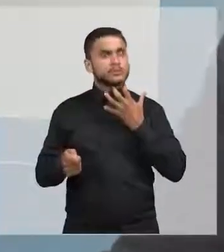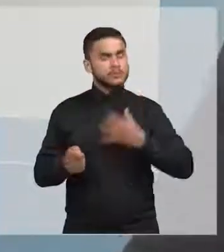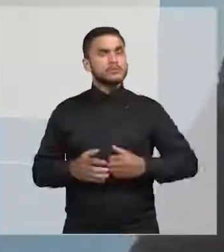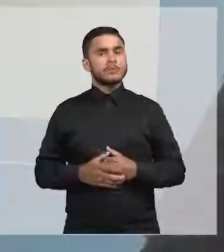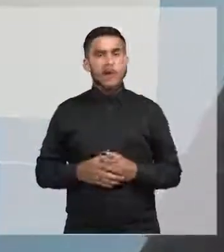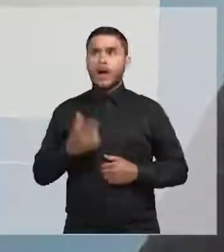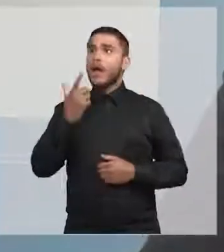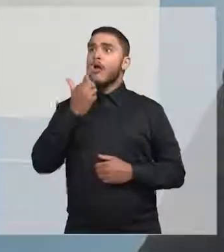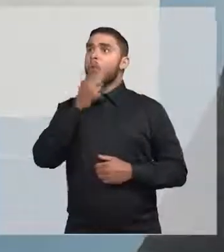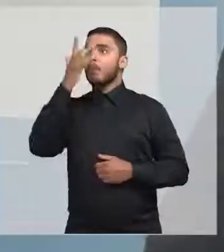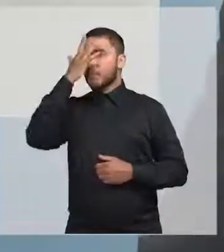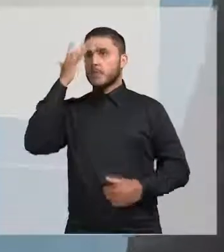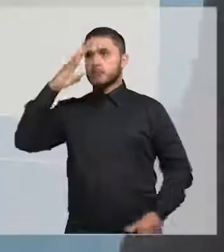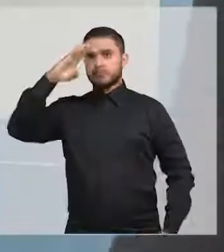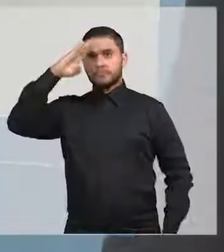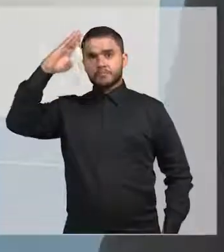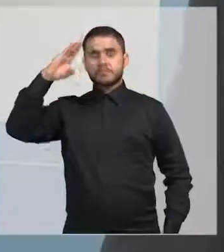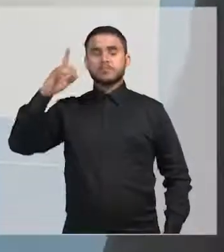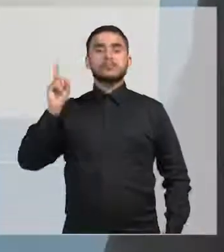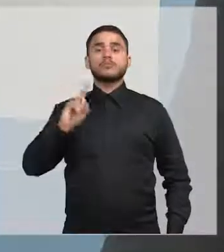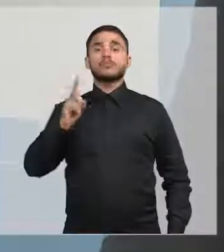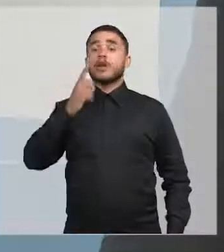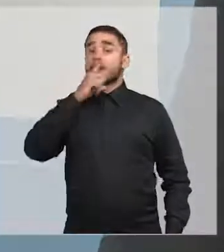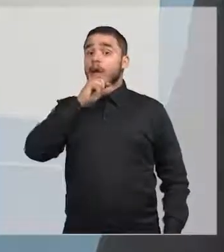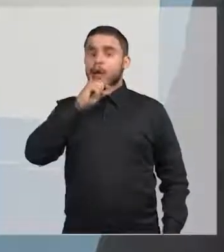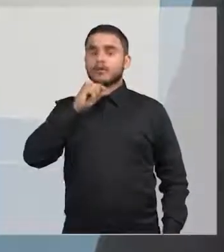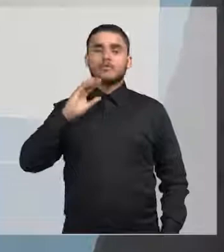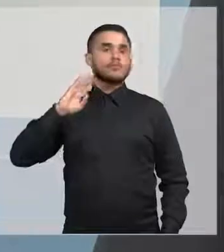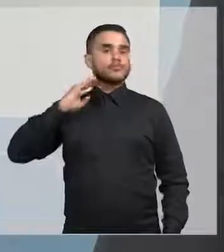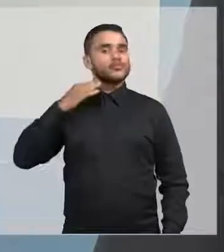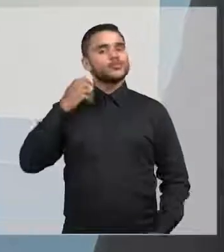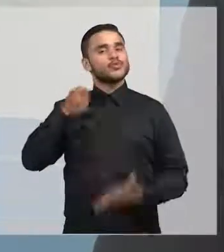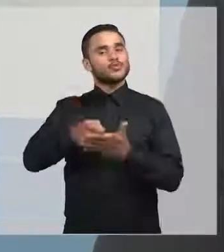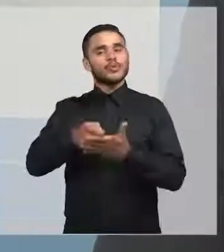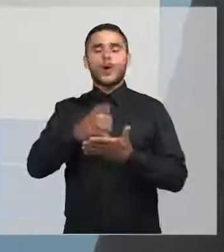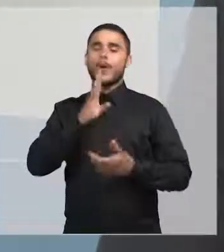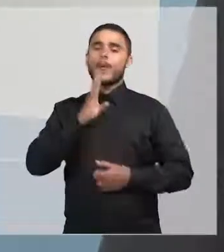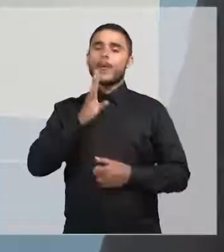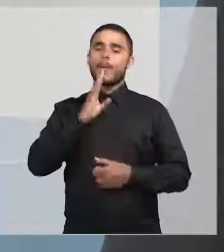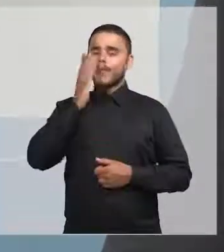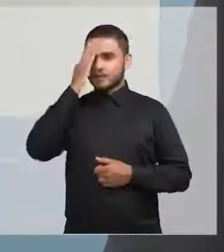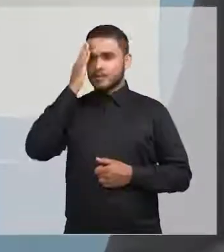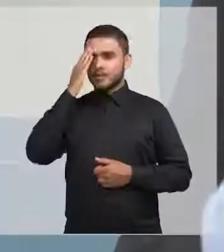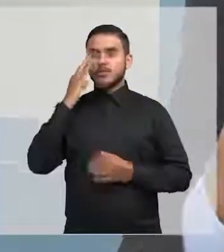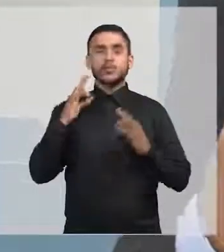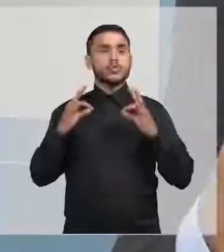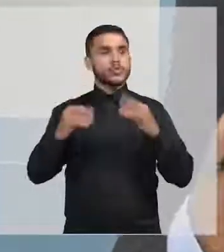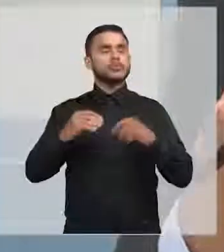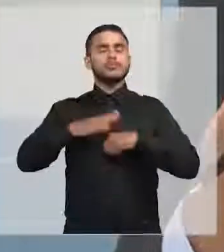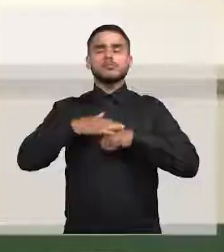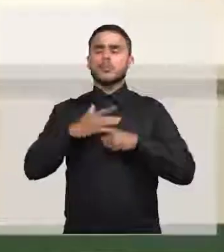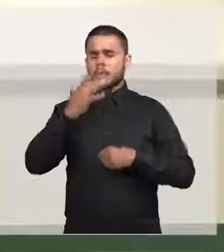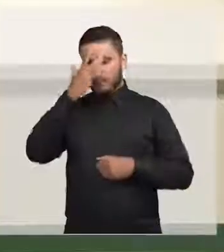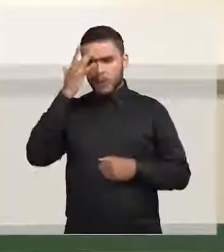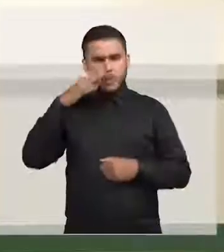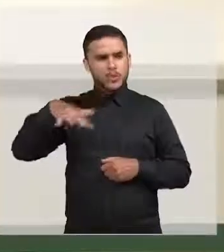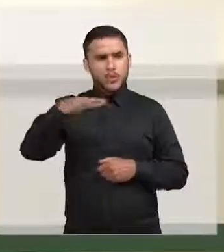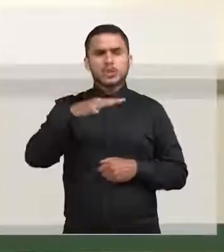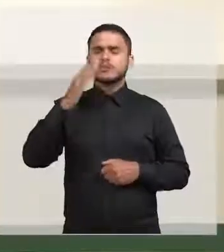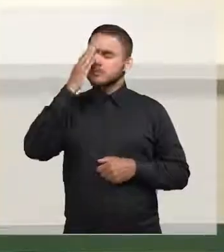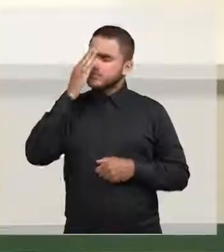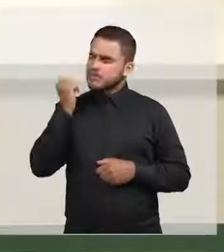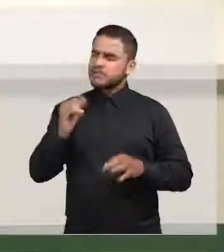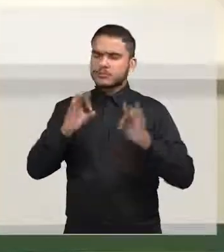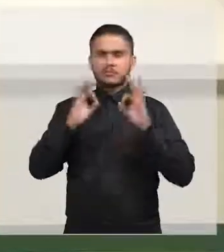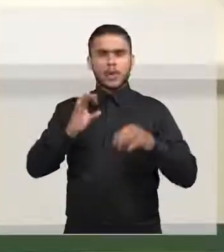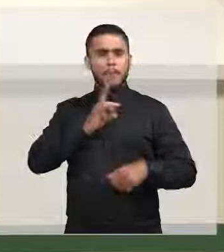isso totalmente errado, né? A minha visão... Não, eu concordo com você. Minha visão republicana do que é um você. Estado republicano de direito,